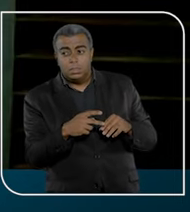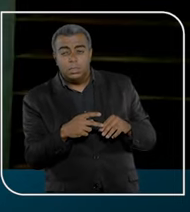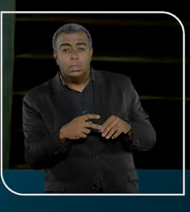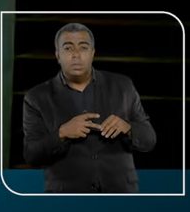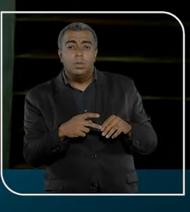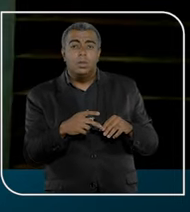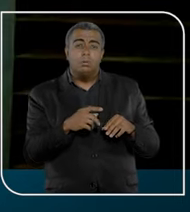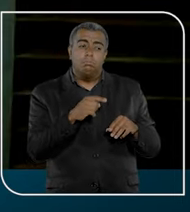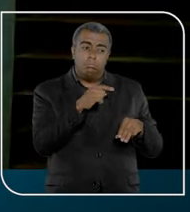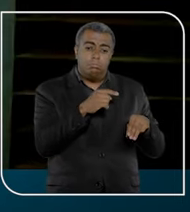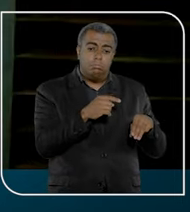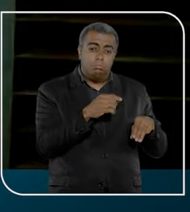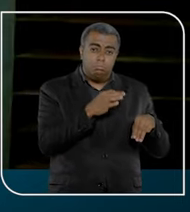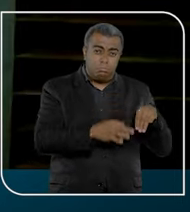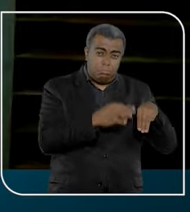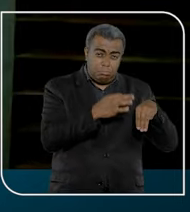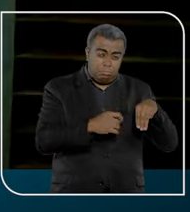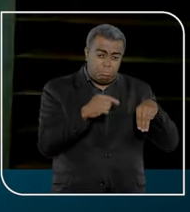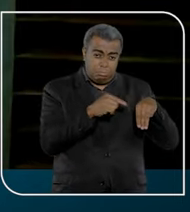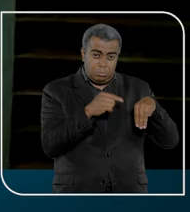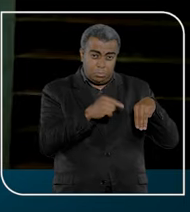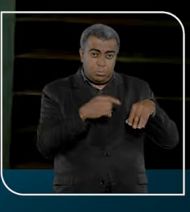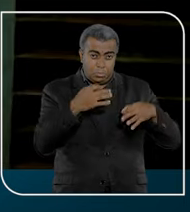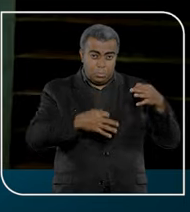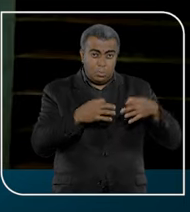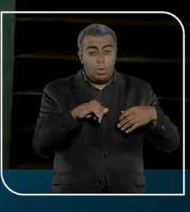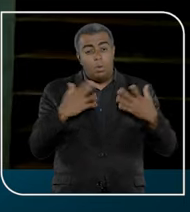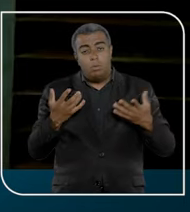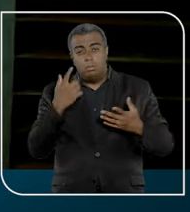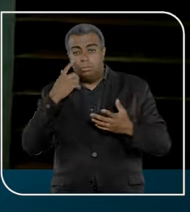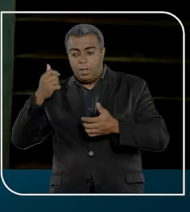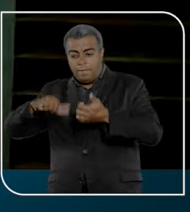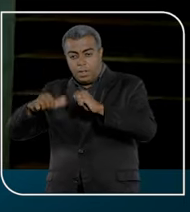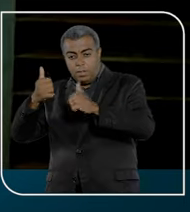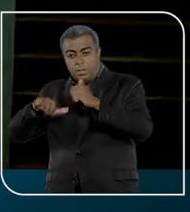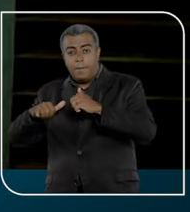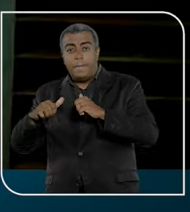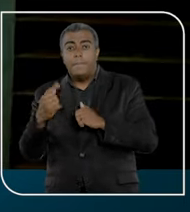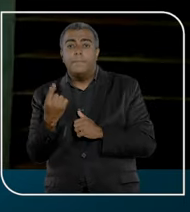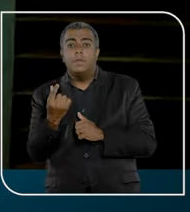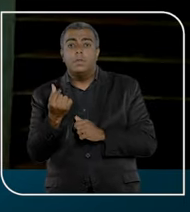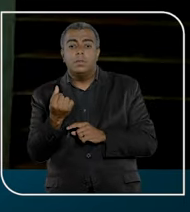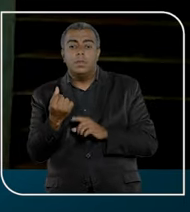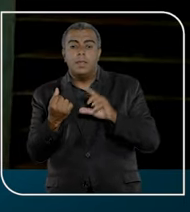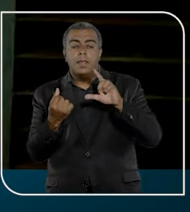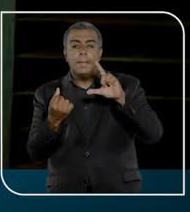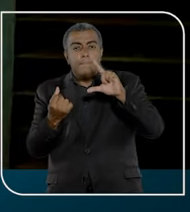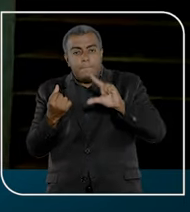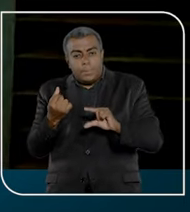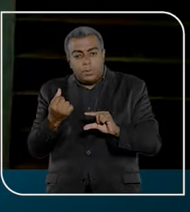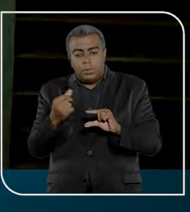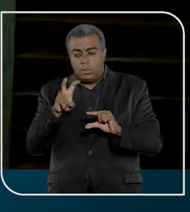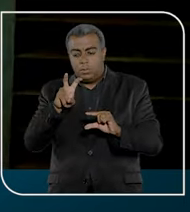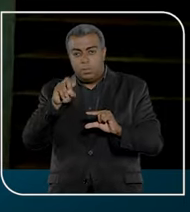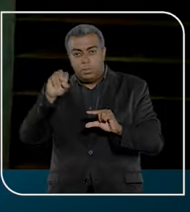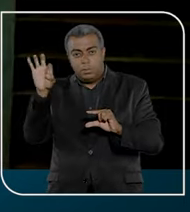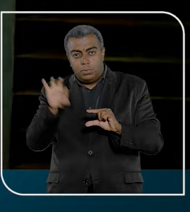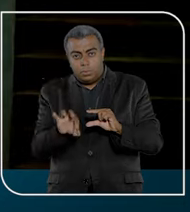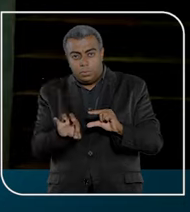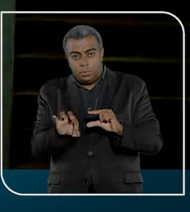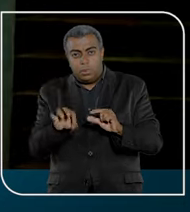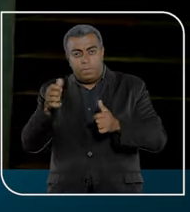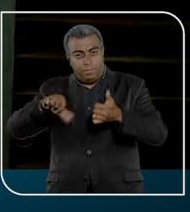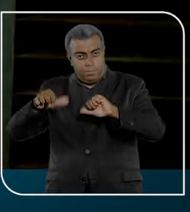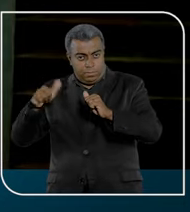pelo magistrado, como pode ser obtido a partir do valor da avaliação. Presumível é aquele que é inferior